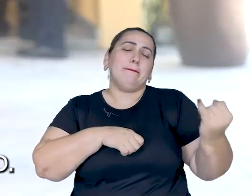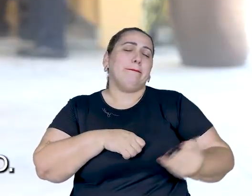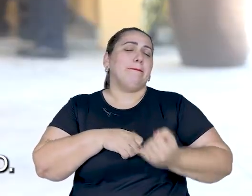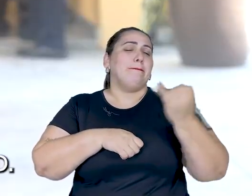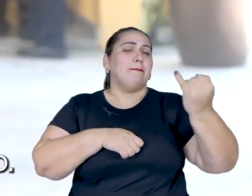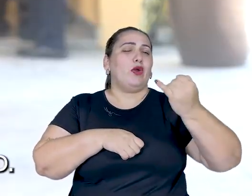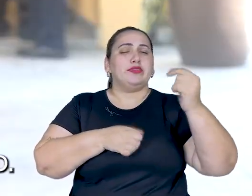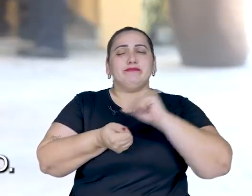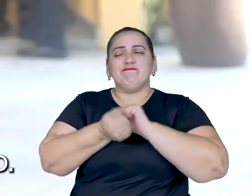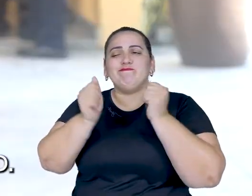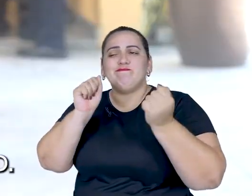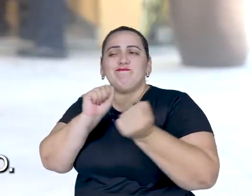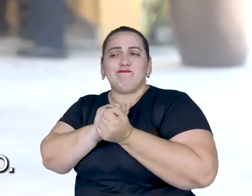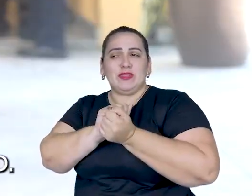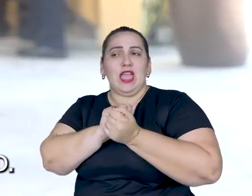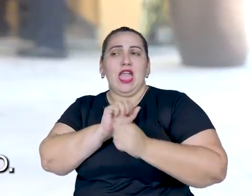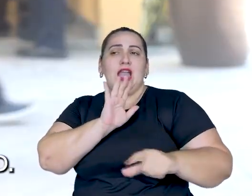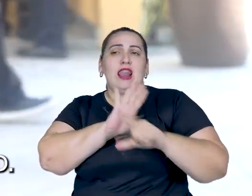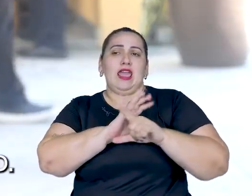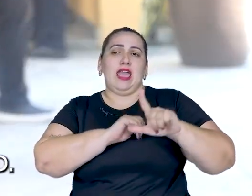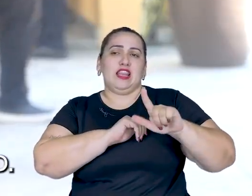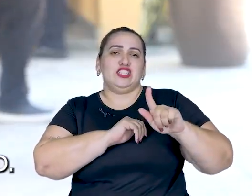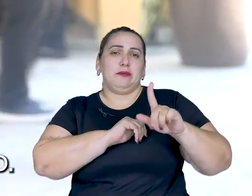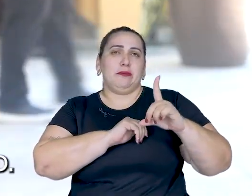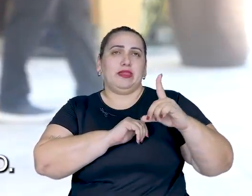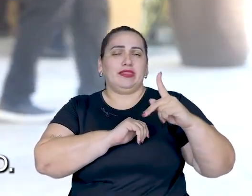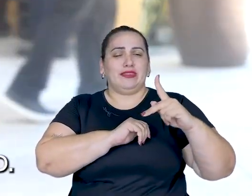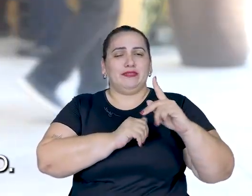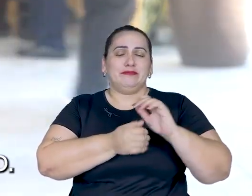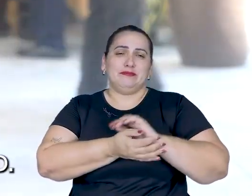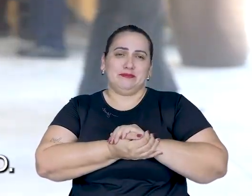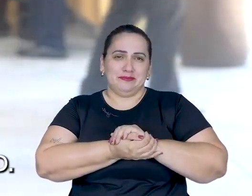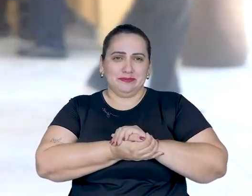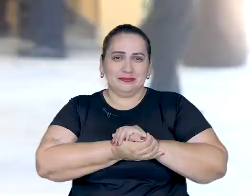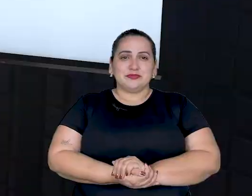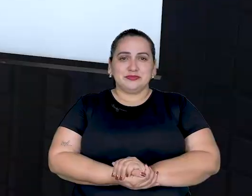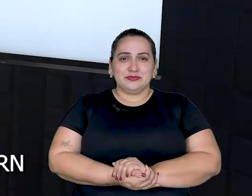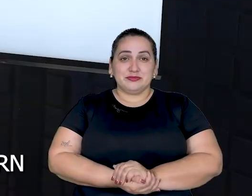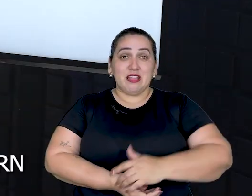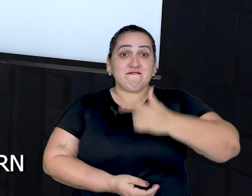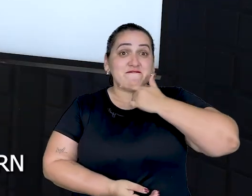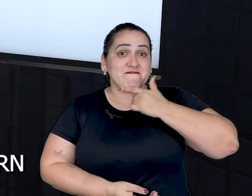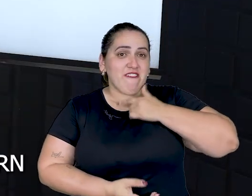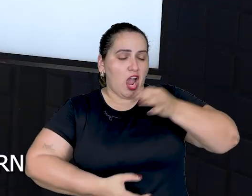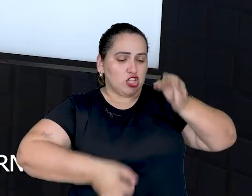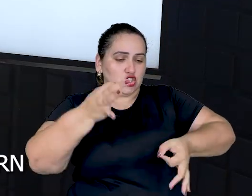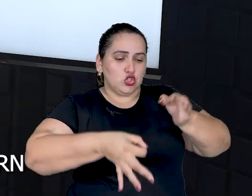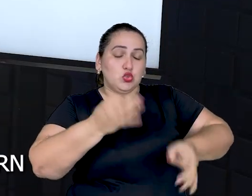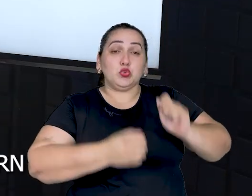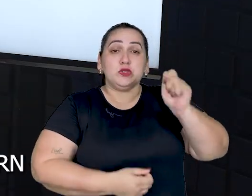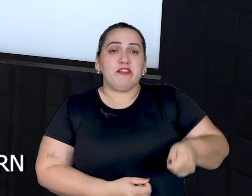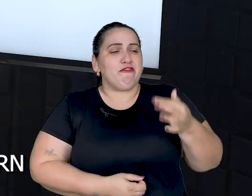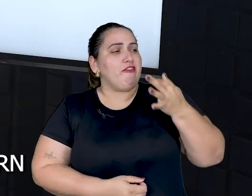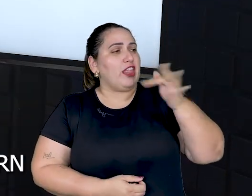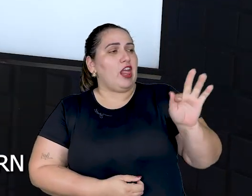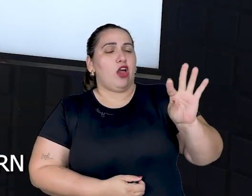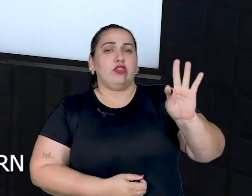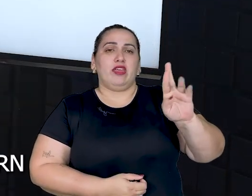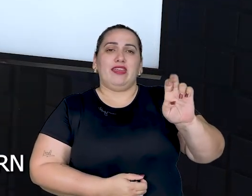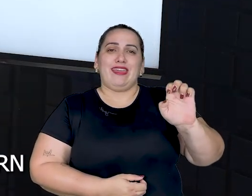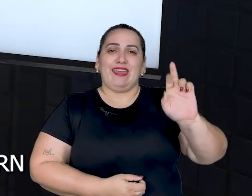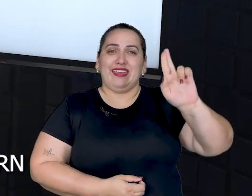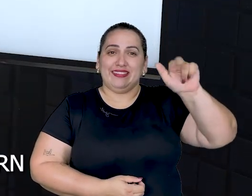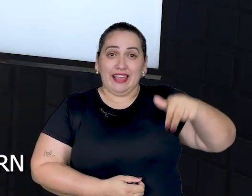dados, que é um dos passos mais importantes, como eu já havia dito, de adequação da LGPD. A cadeira de juiz federal da Corte